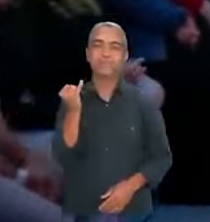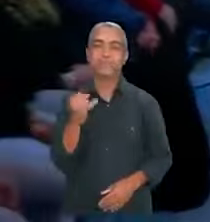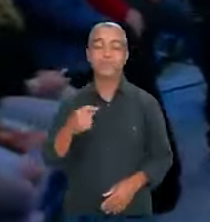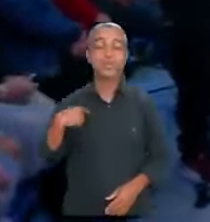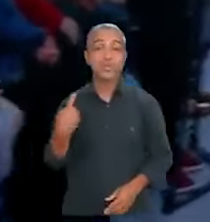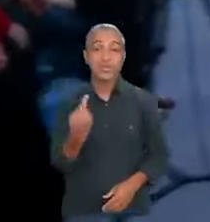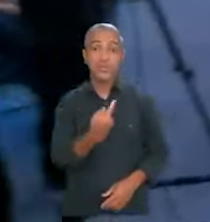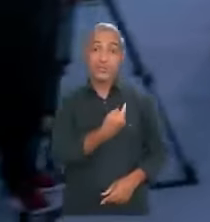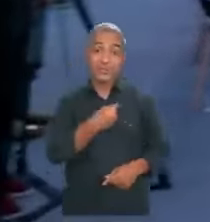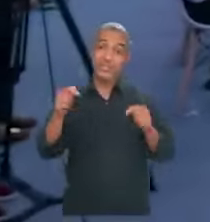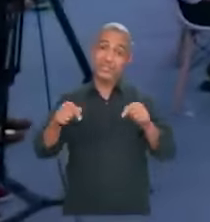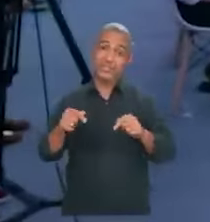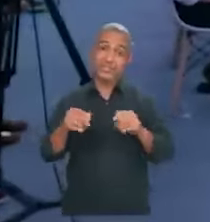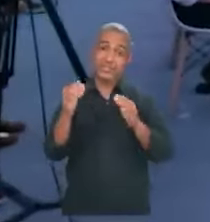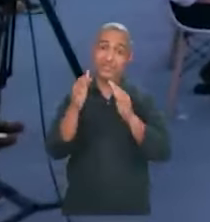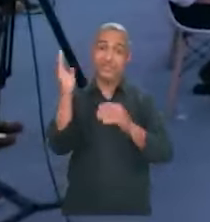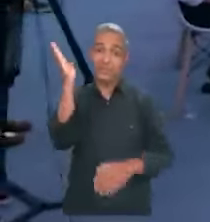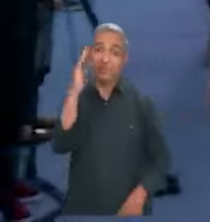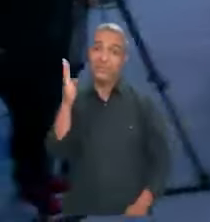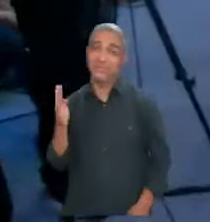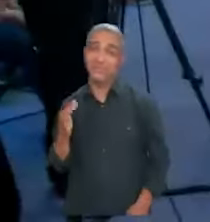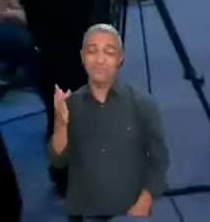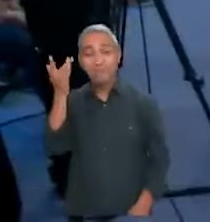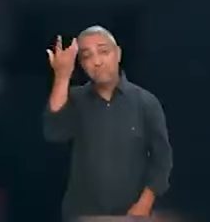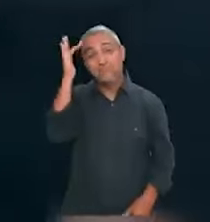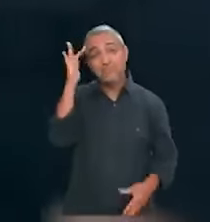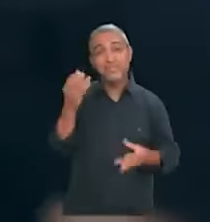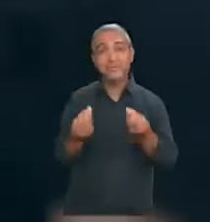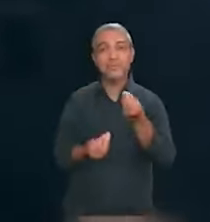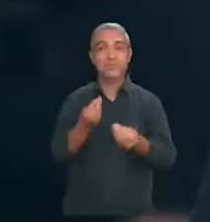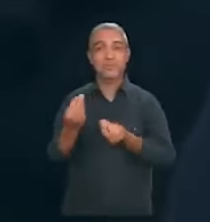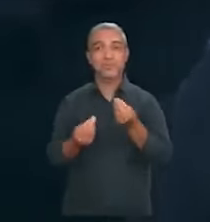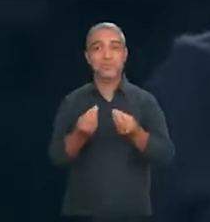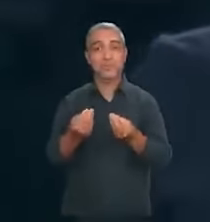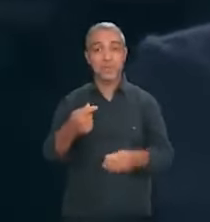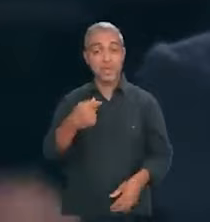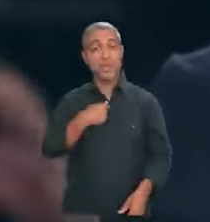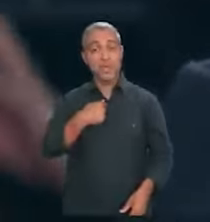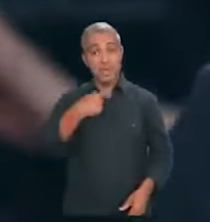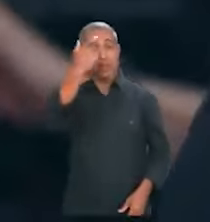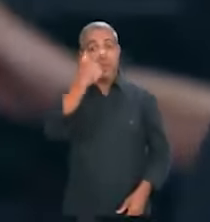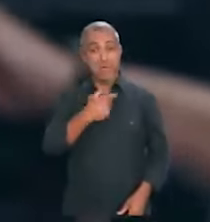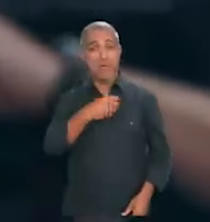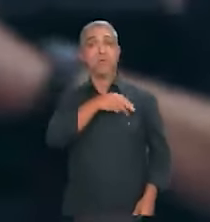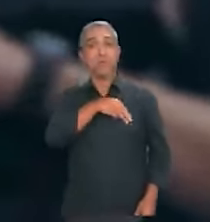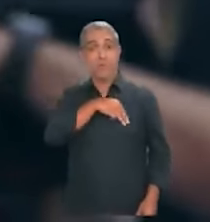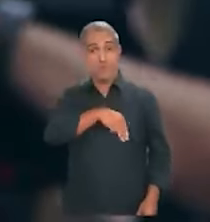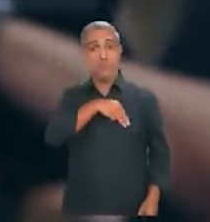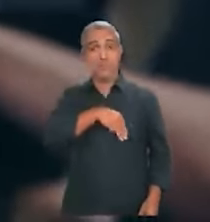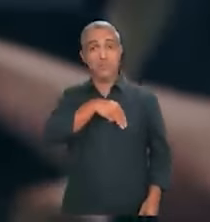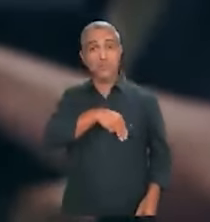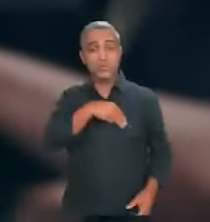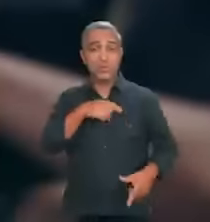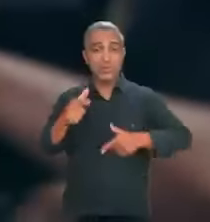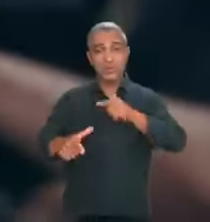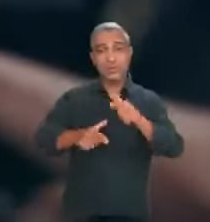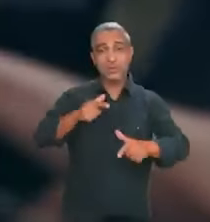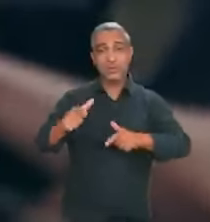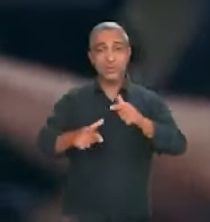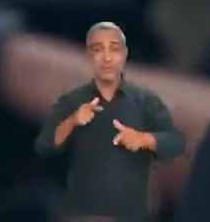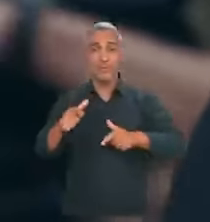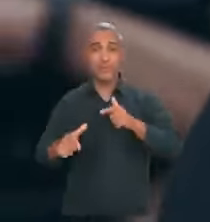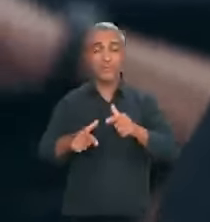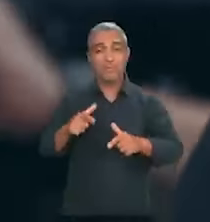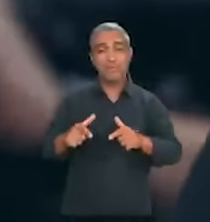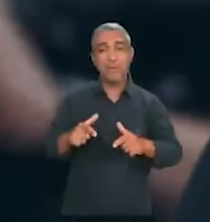A gente... Eu mesmo sou um missionário que trabalha com empreendedorismo, e quando você explica, muitas das vezes